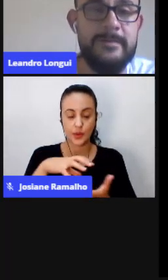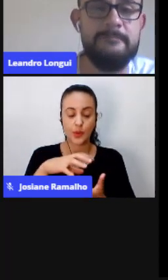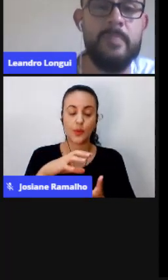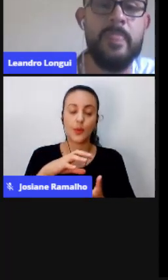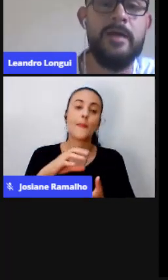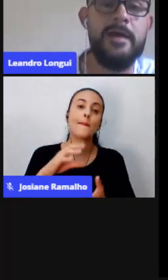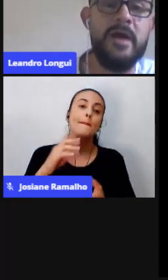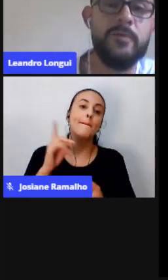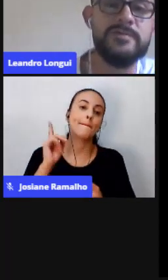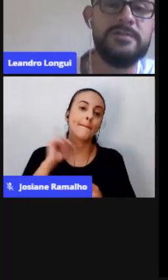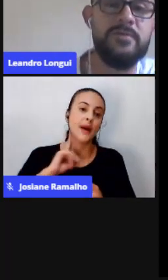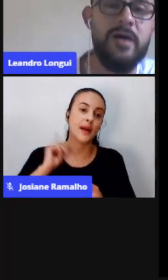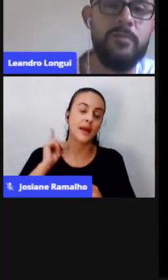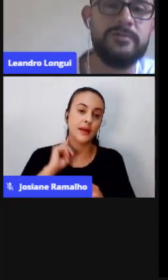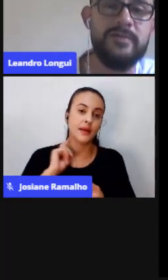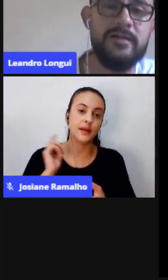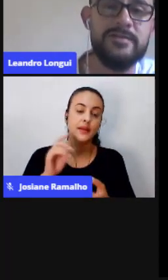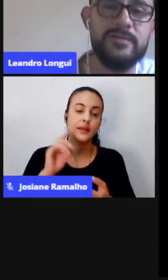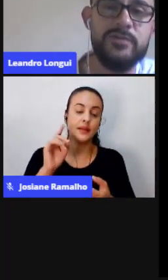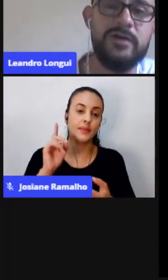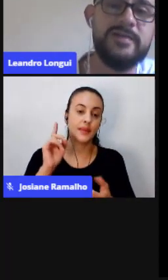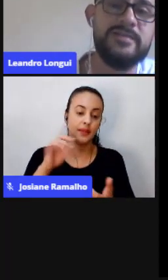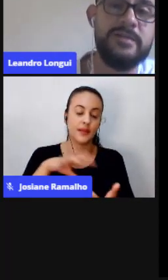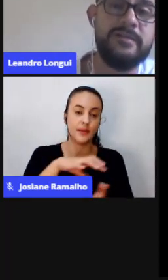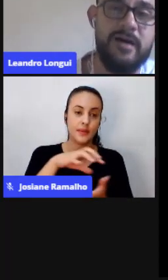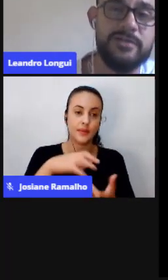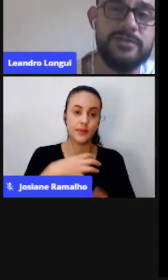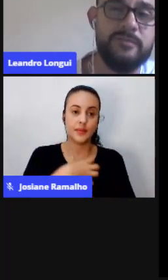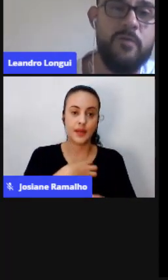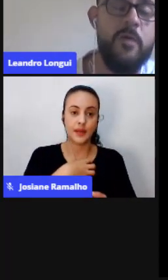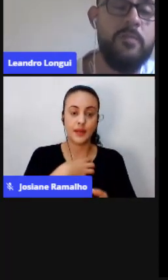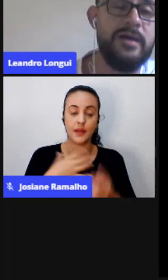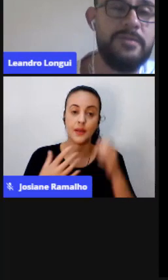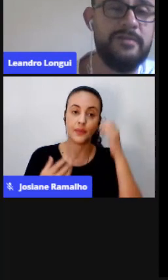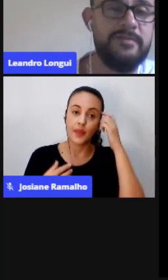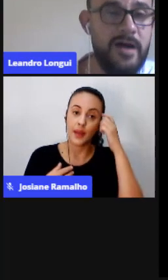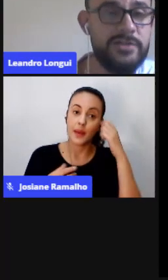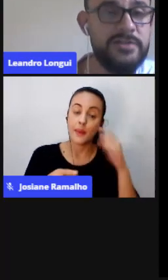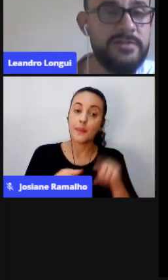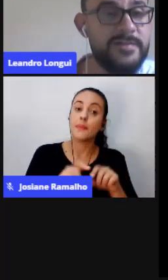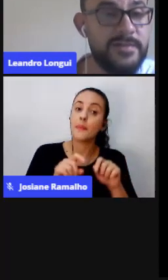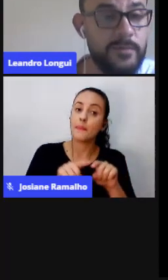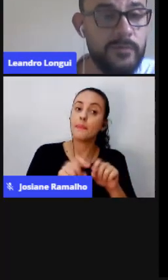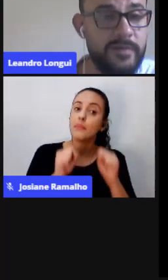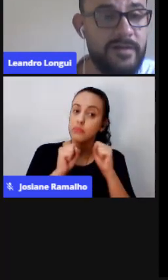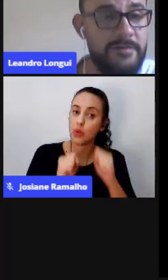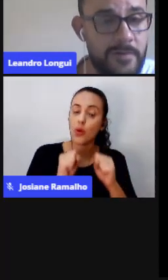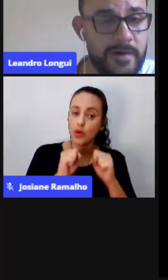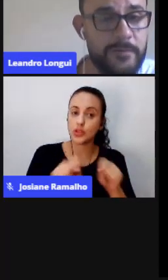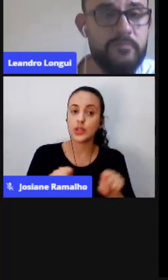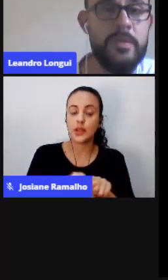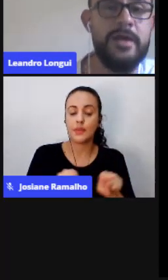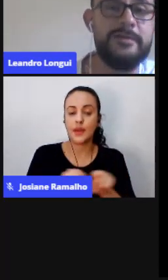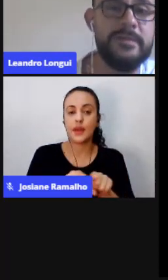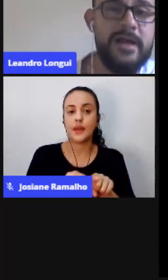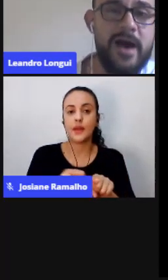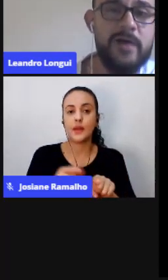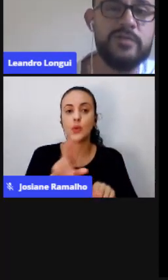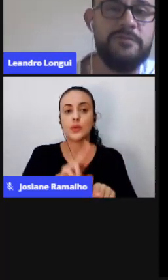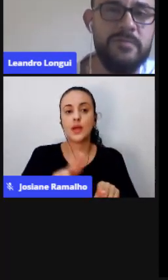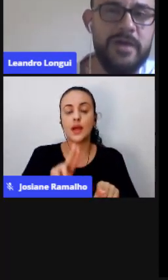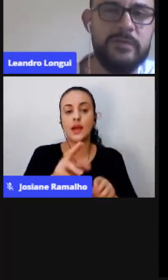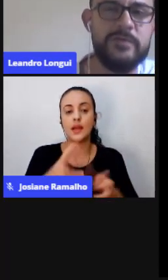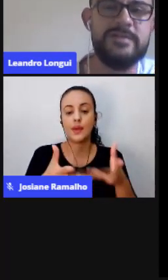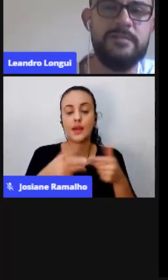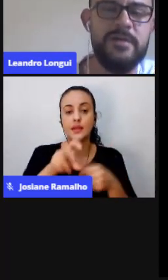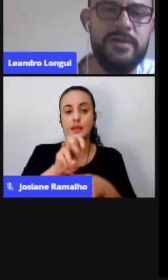conjuração mineira, é possível abordá-las não só nessa habilidade, como na habilidade 5 do oitavo ano,